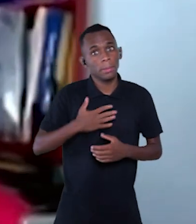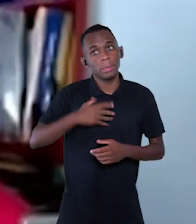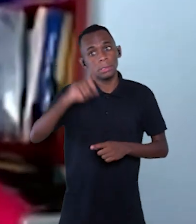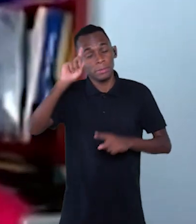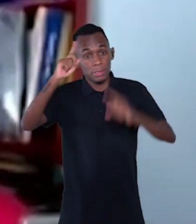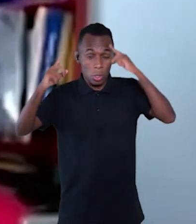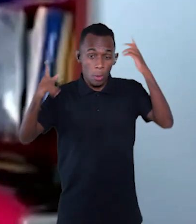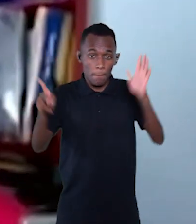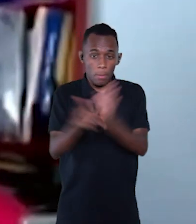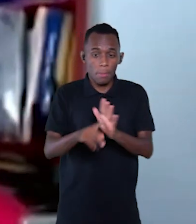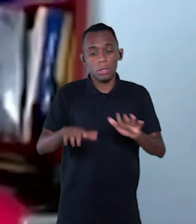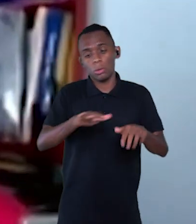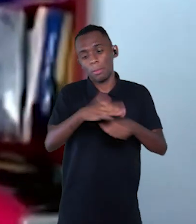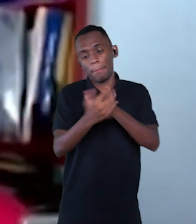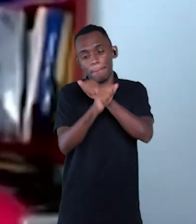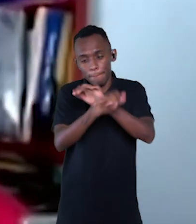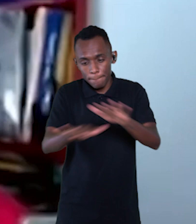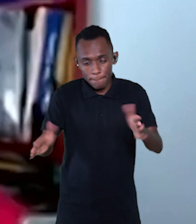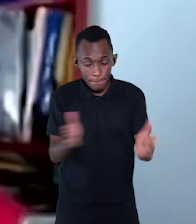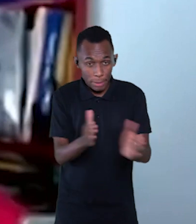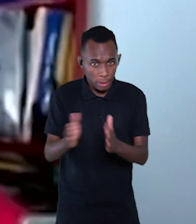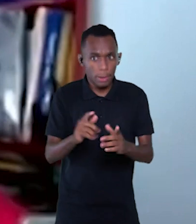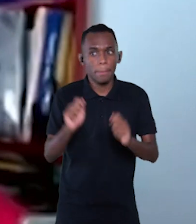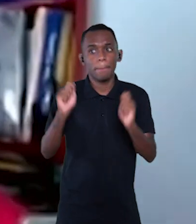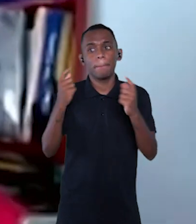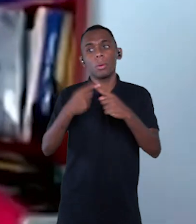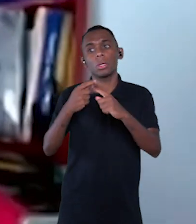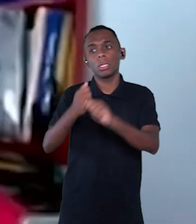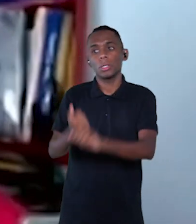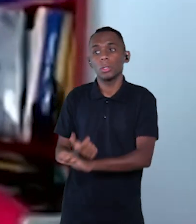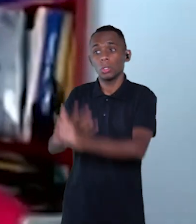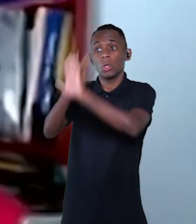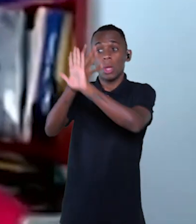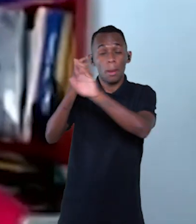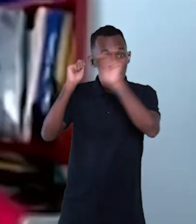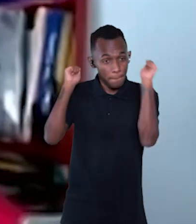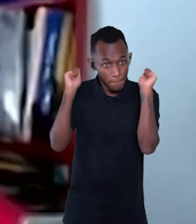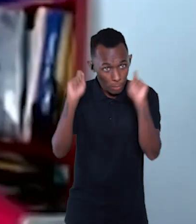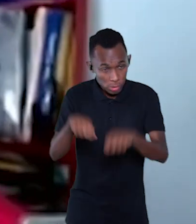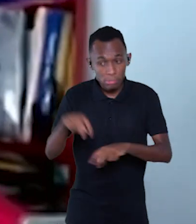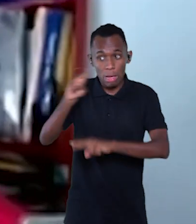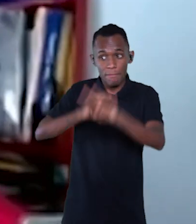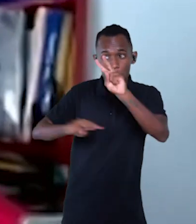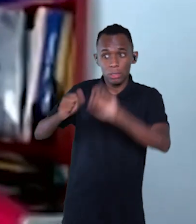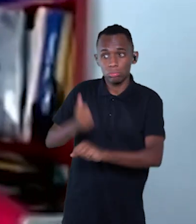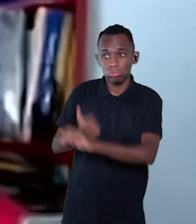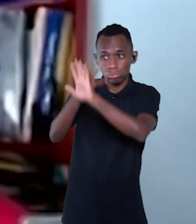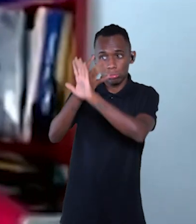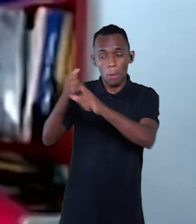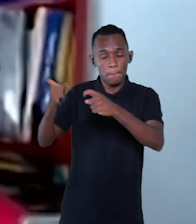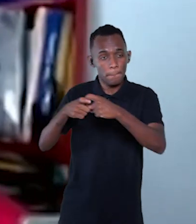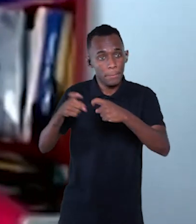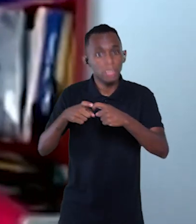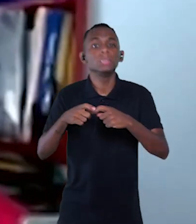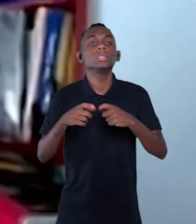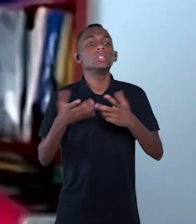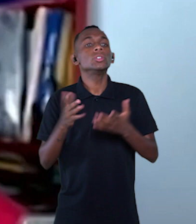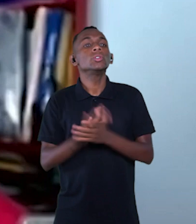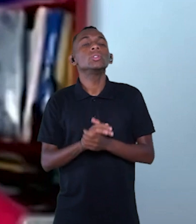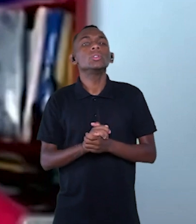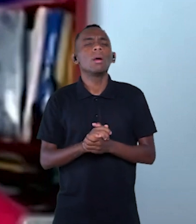uma invenção da pandemia, porque a possibilidade de fazer videoconsultas também abriu aí um universo